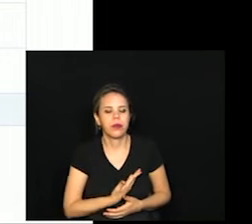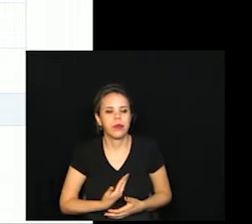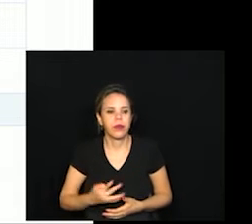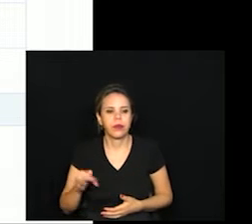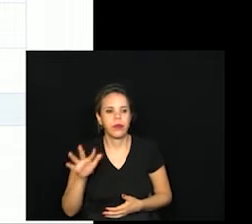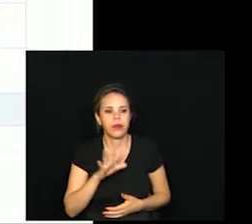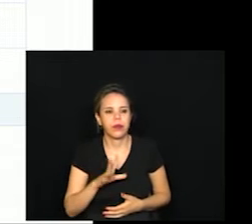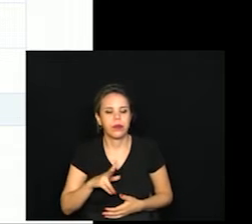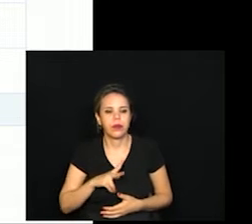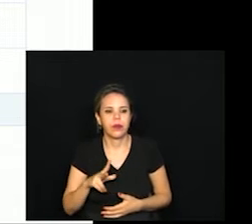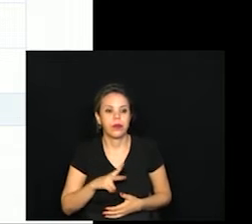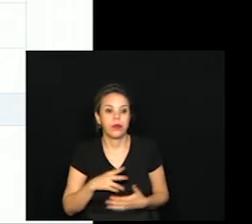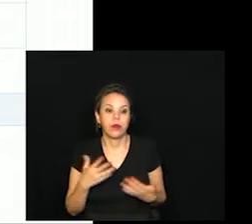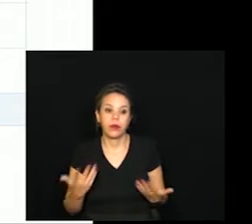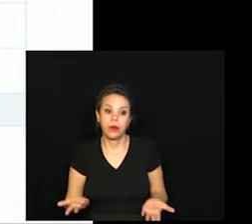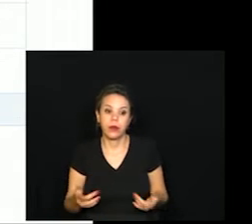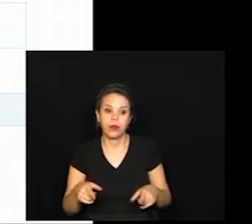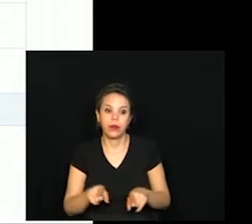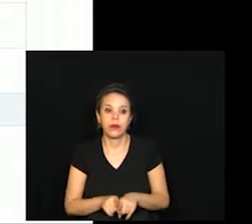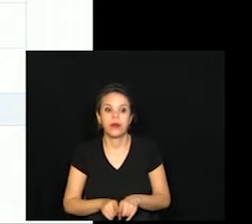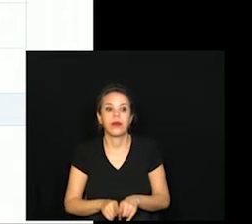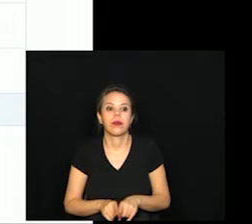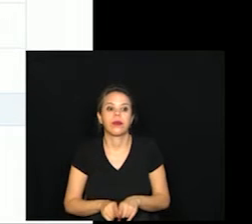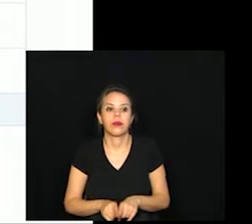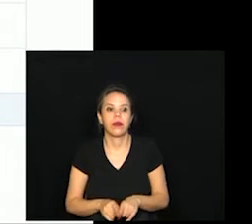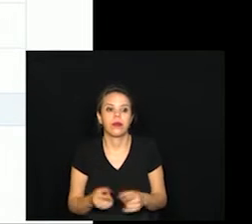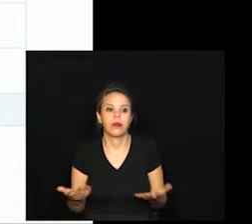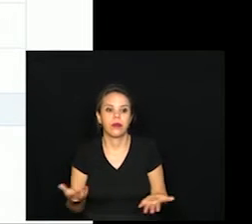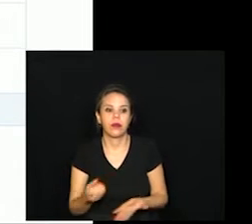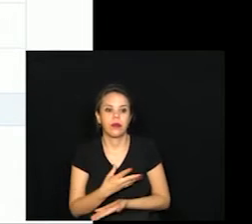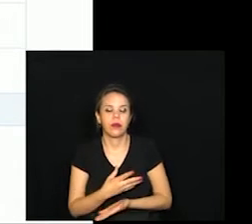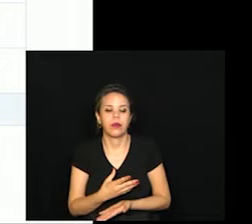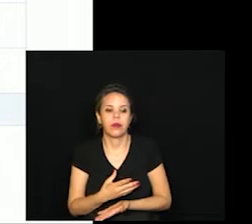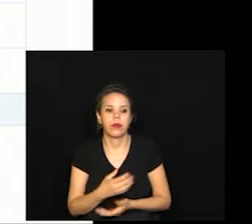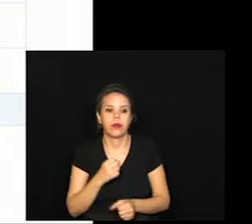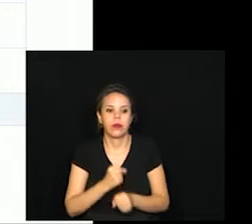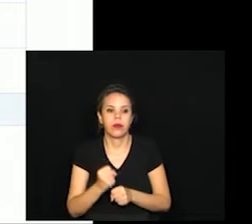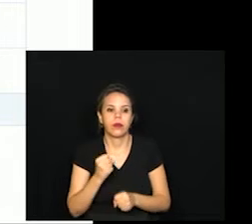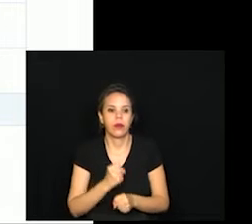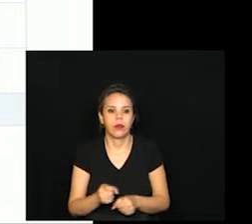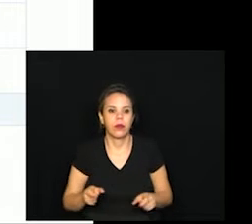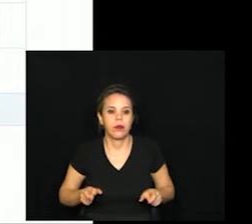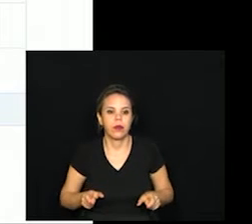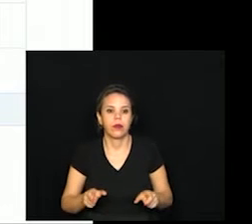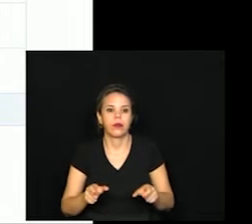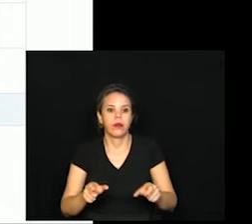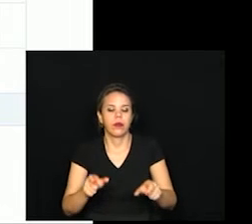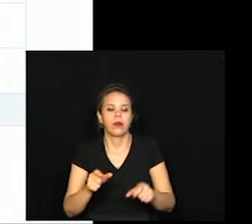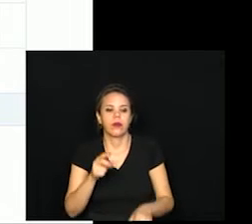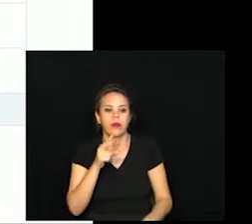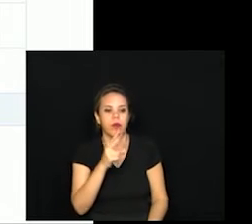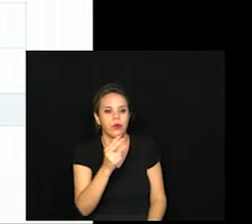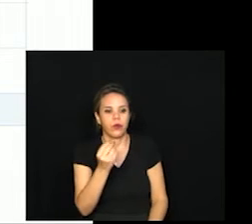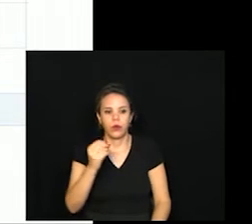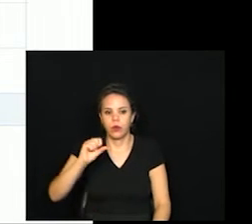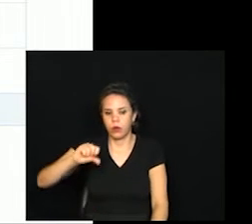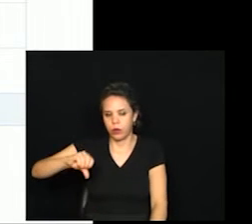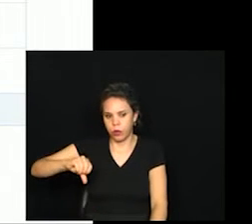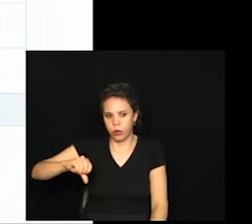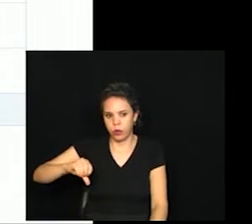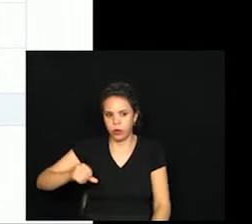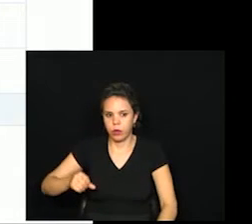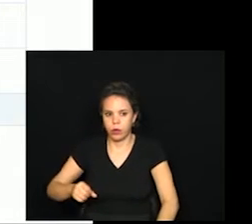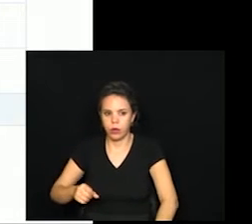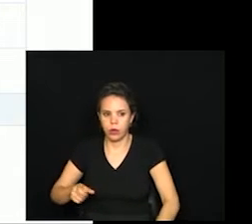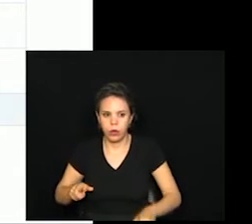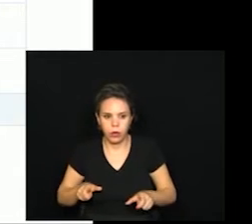federal, particular. Também a mais recente, a da pavimentação do Caminho Municipal 209, que é uma estrada